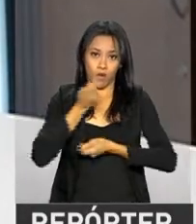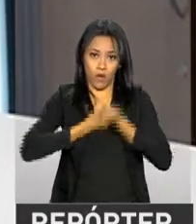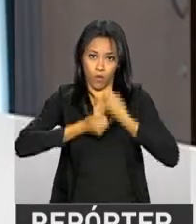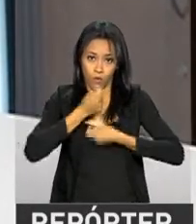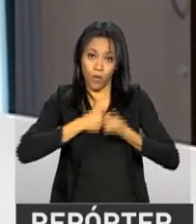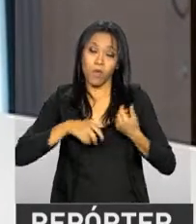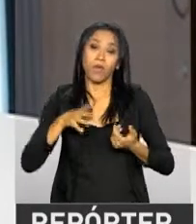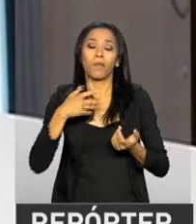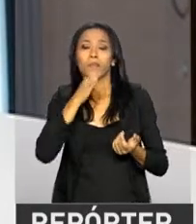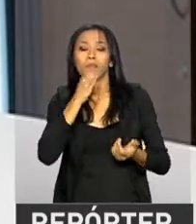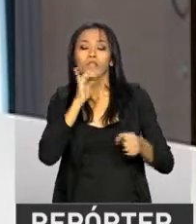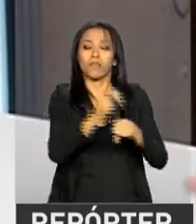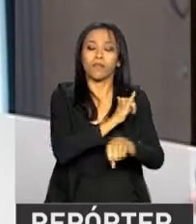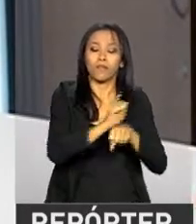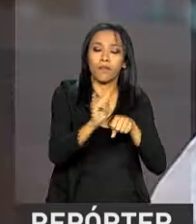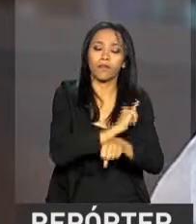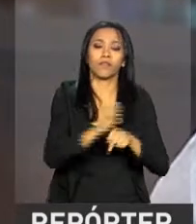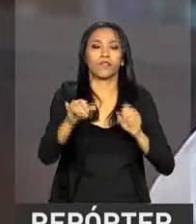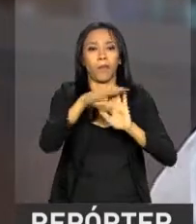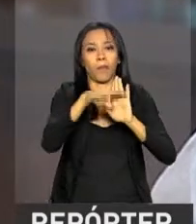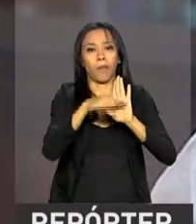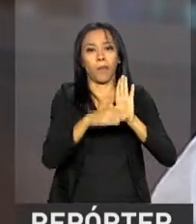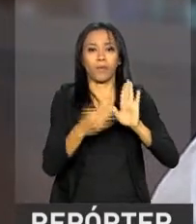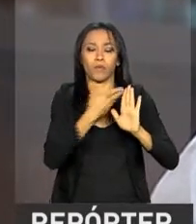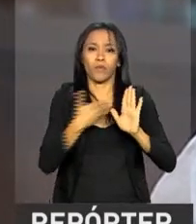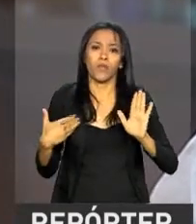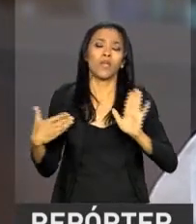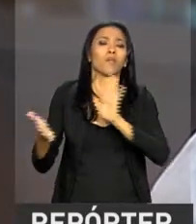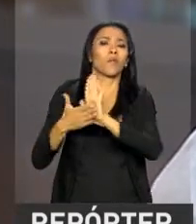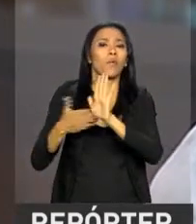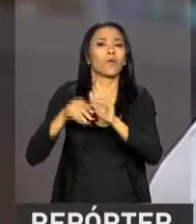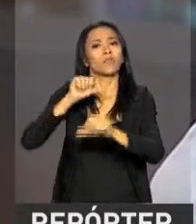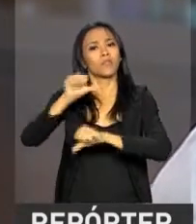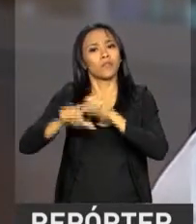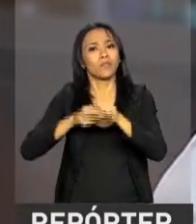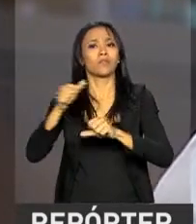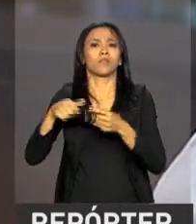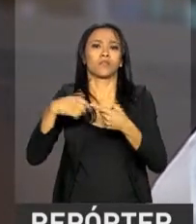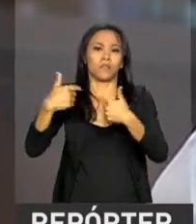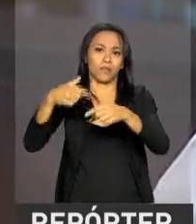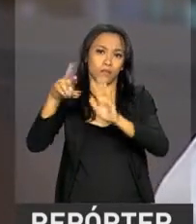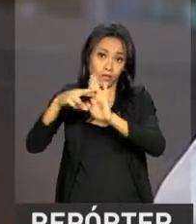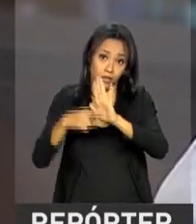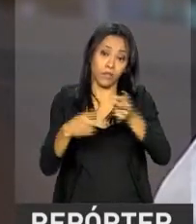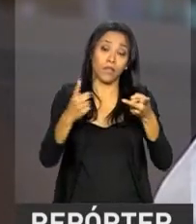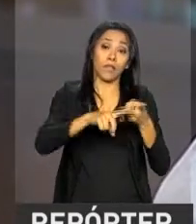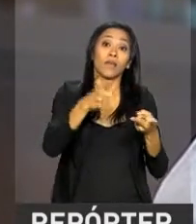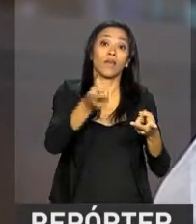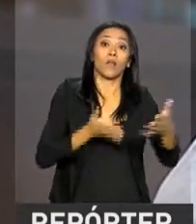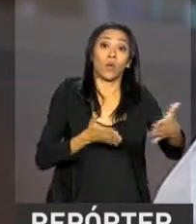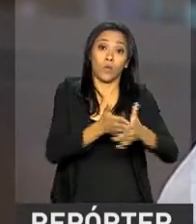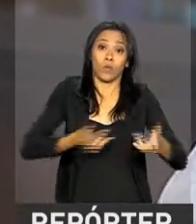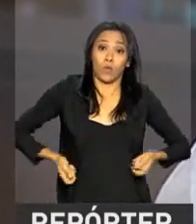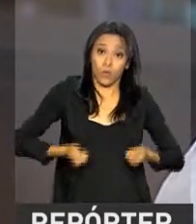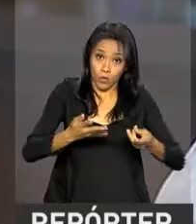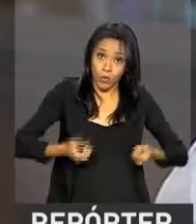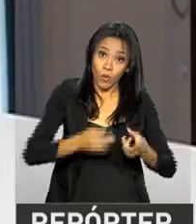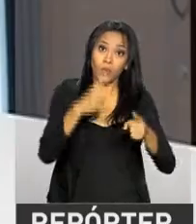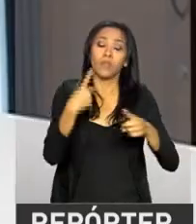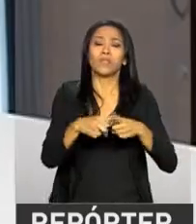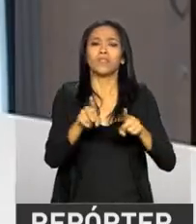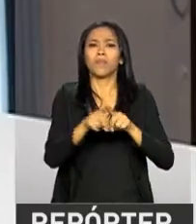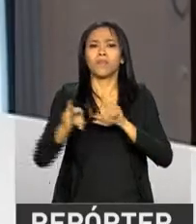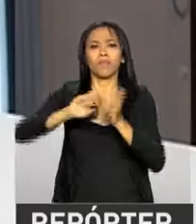como o controle de gastos públicos reforma trabalhista desburocratização mudanças na gestão e governança de empresas ea